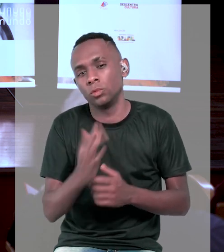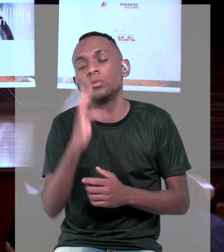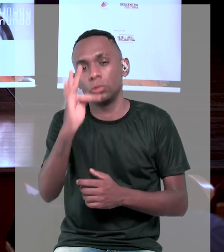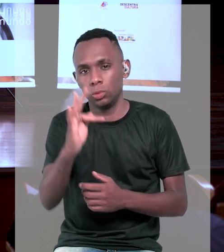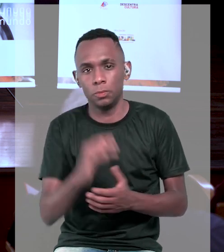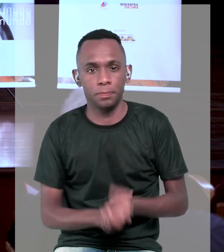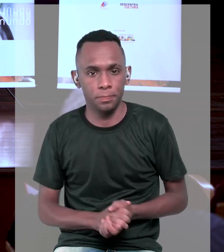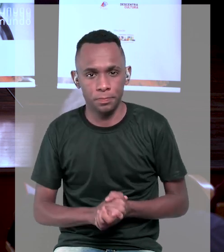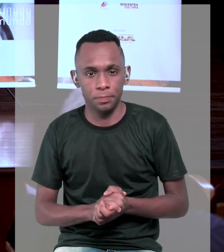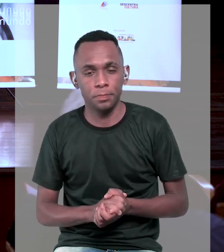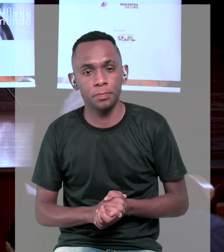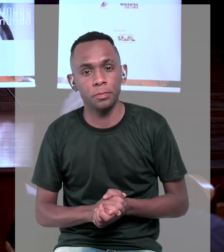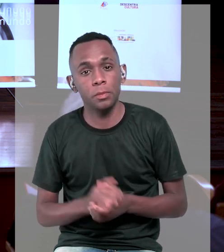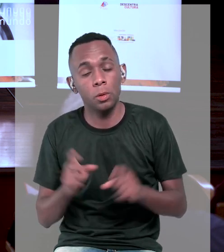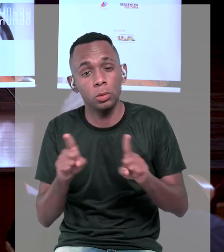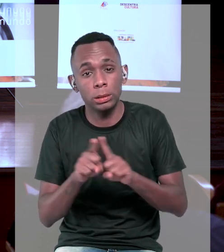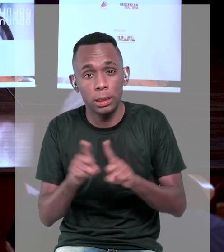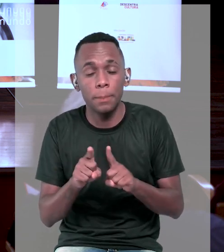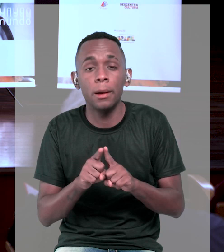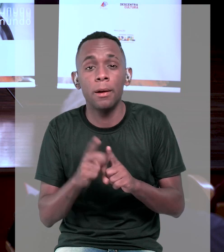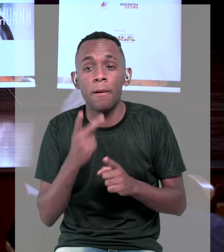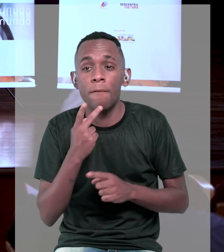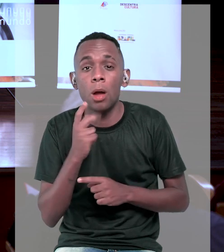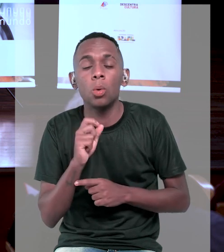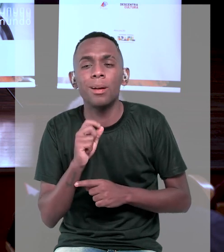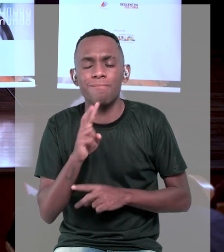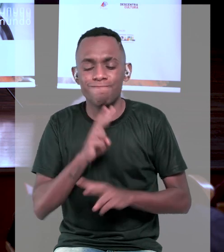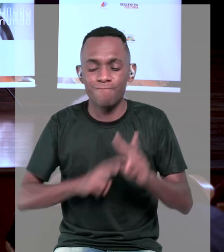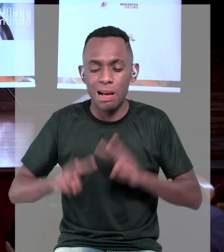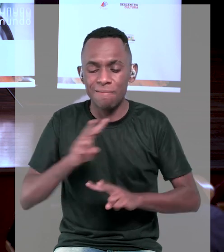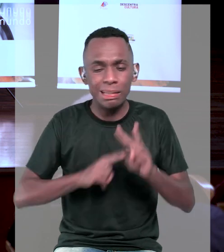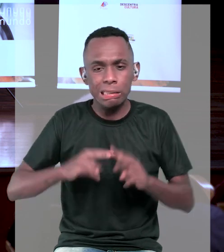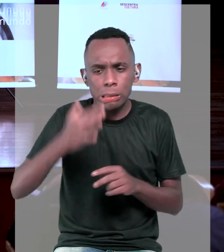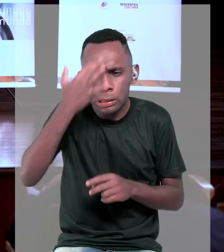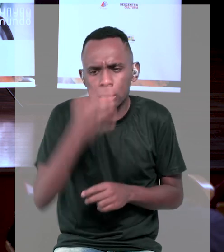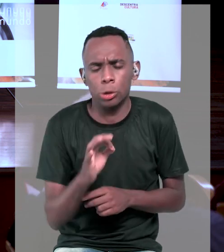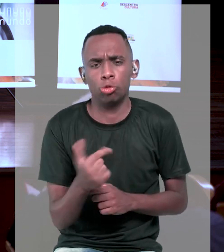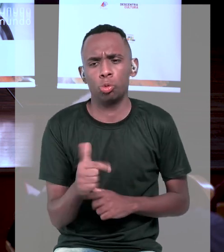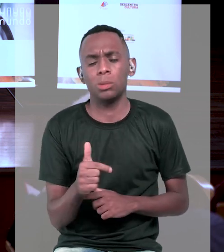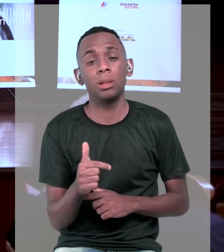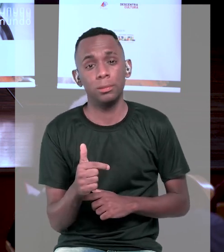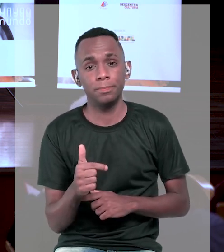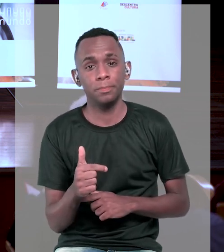E eu digo que a avaliação das incertezas, das muitas incertezas,